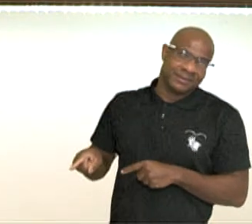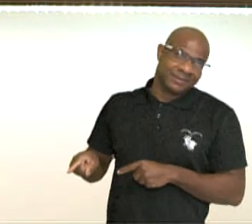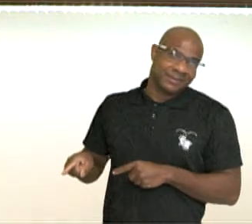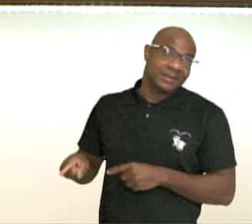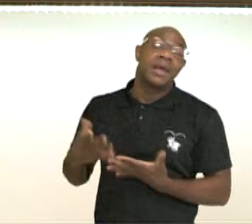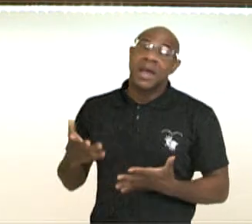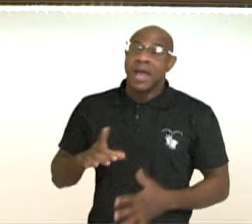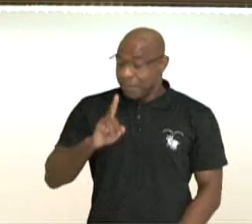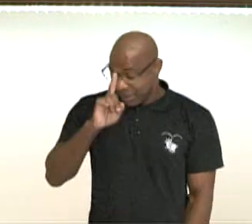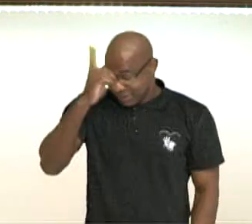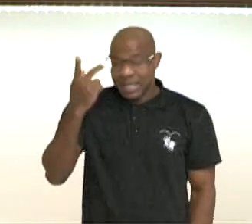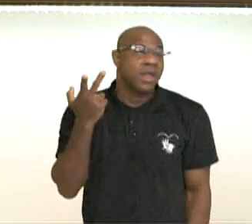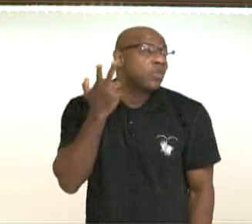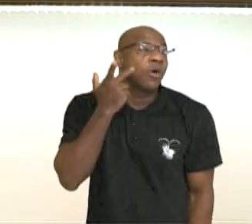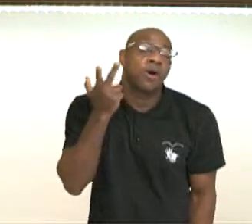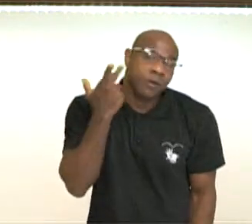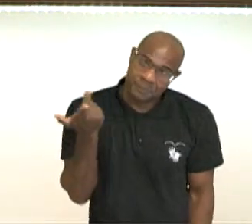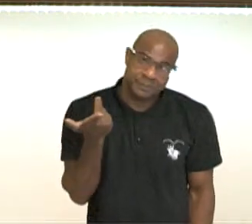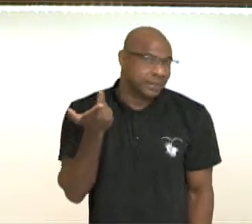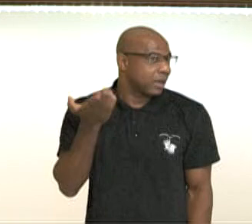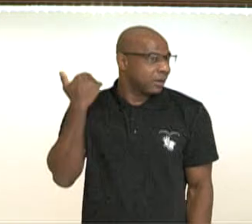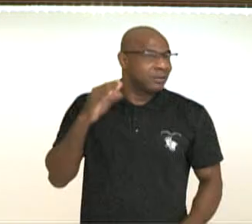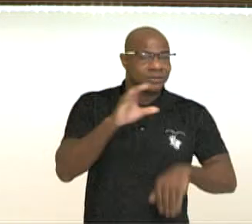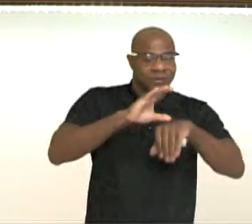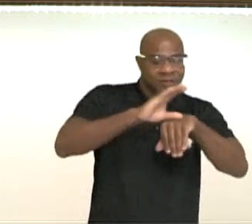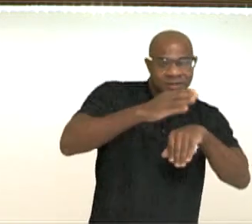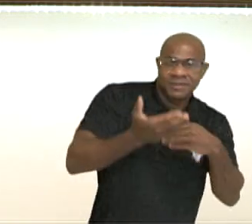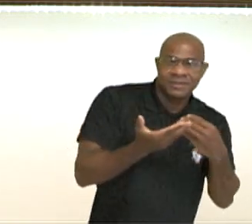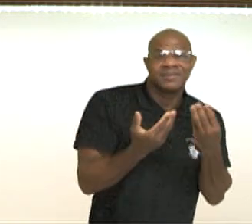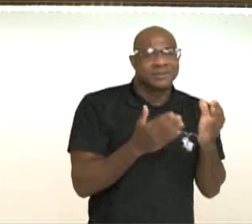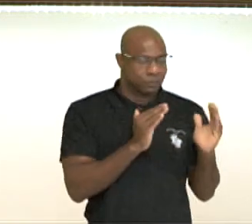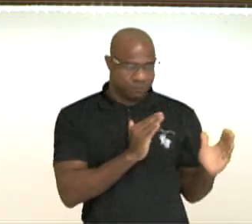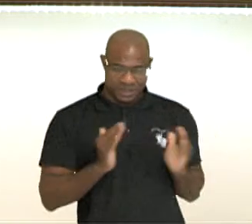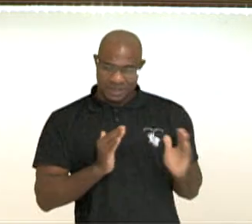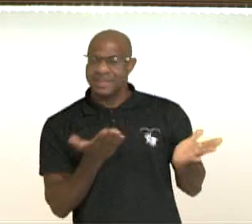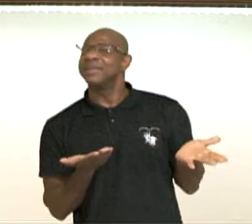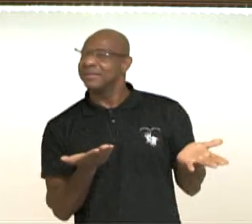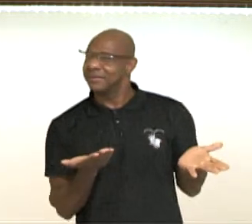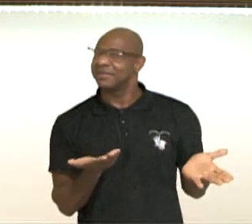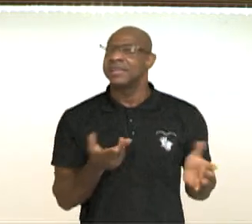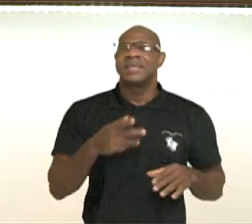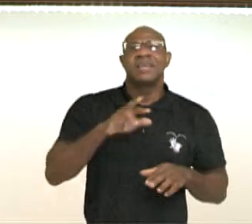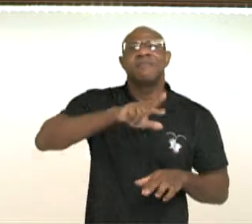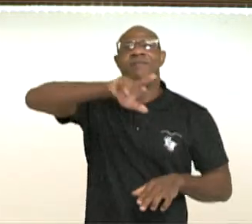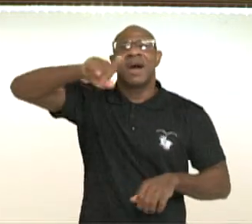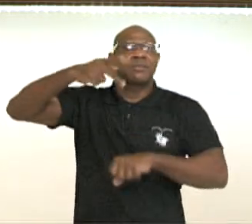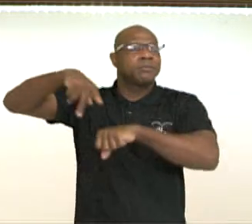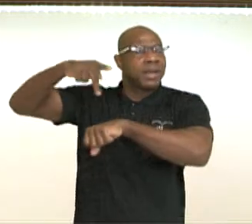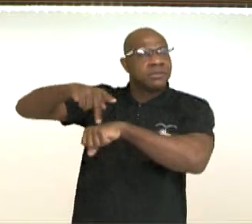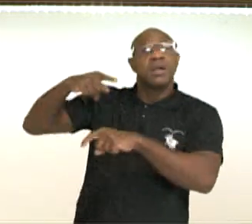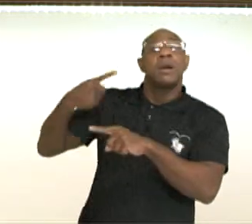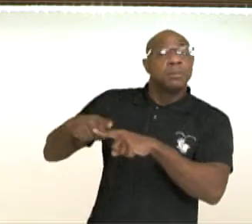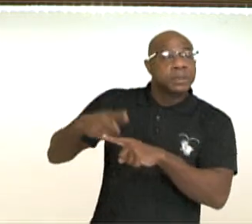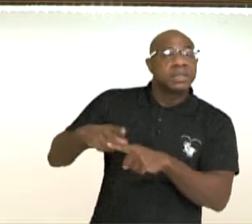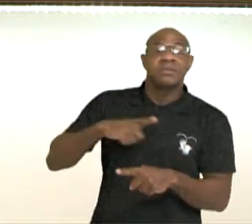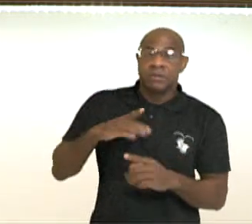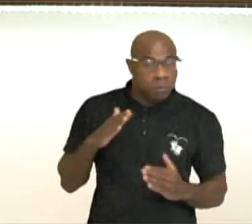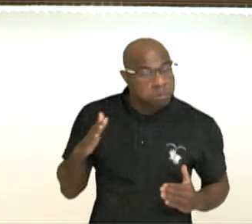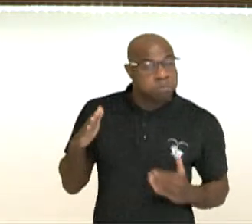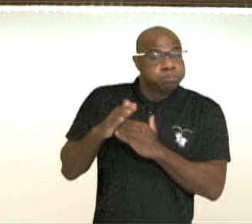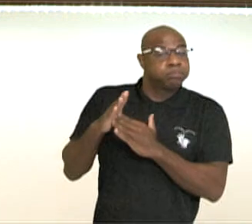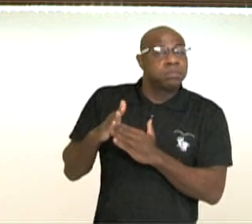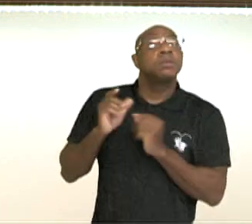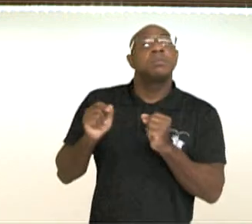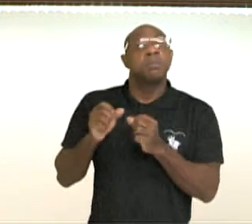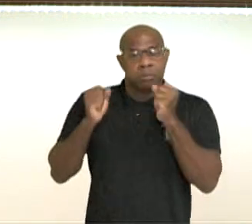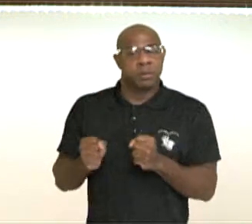uma ideia comum na elaboração das constituições naquele período em várias nações, porque procurava-se limitar